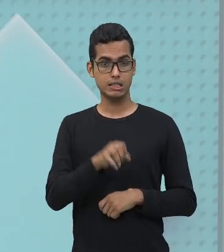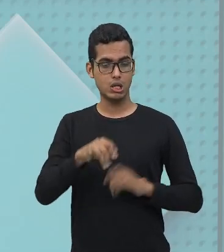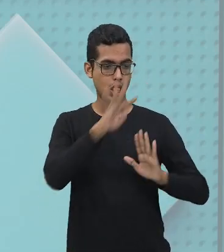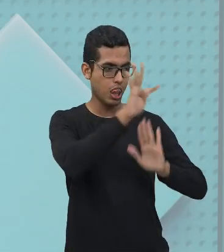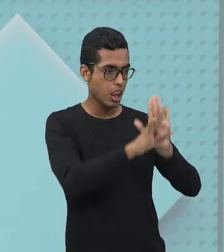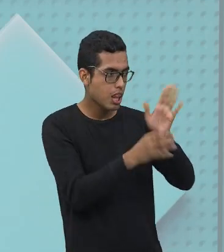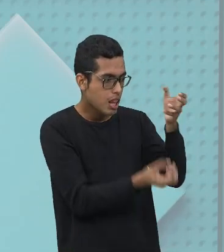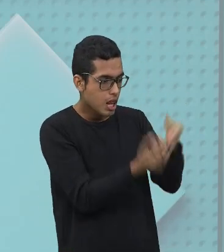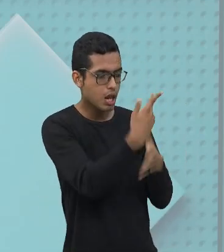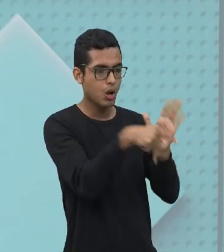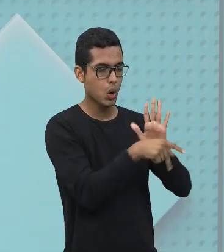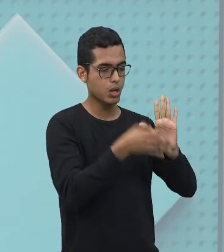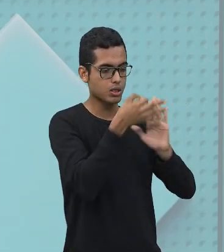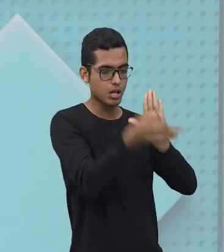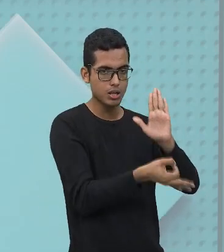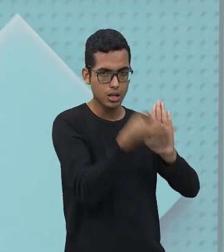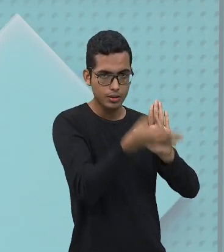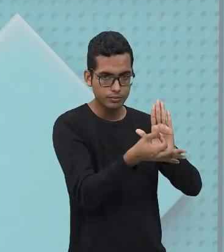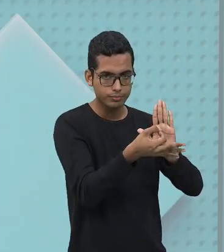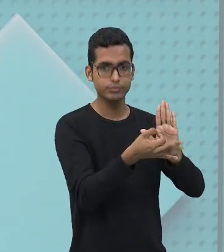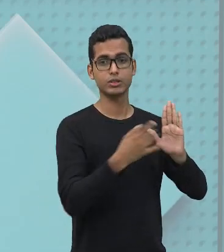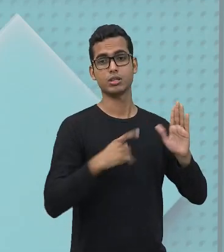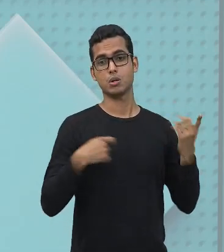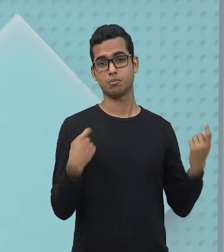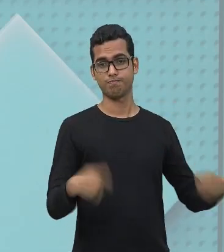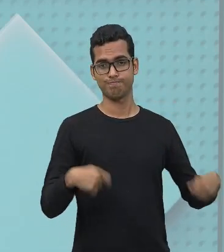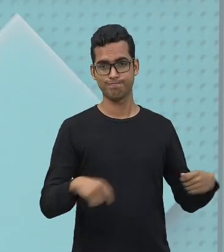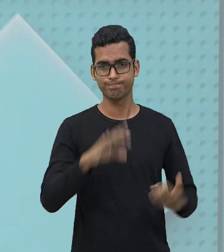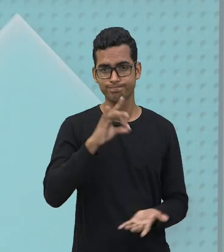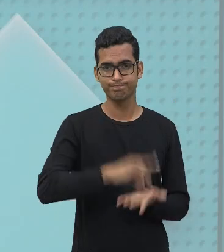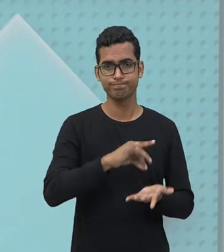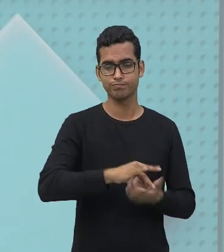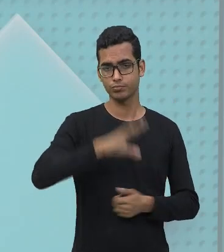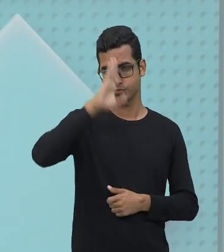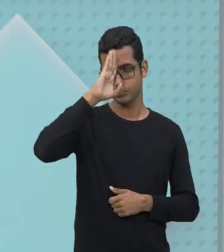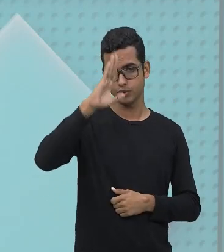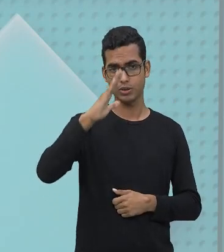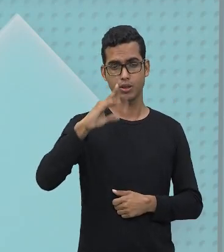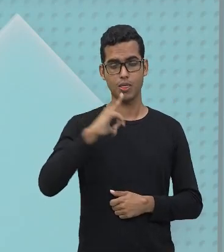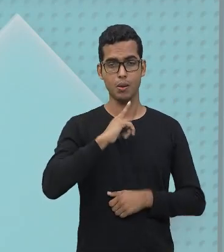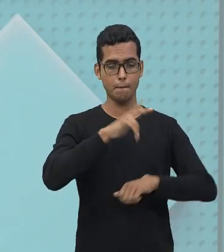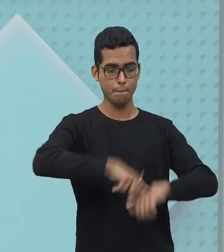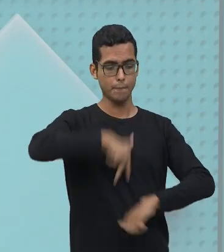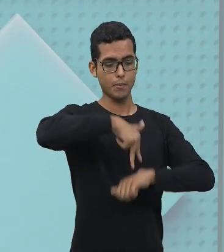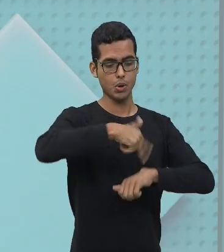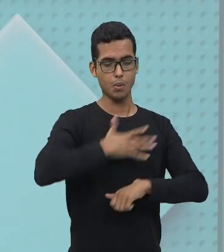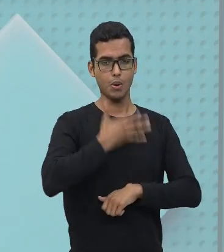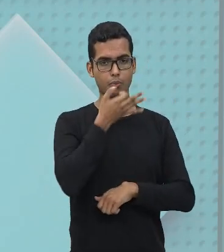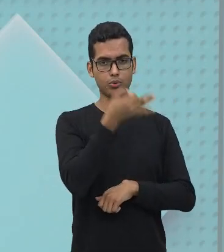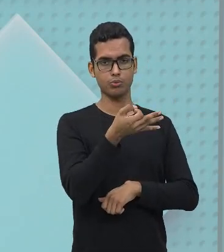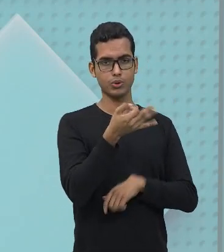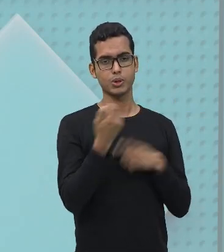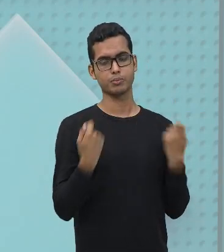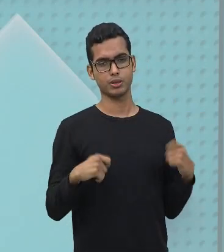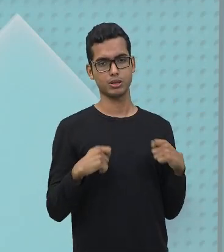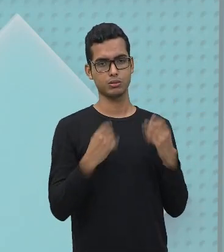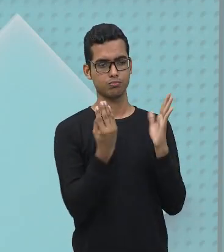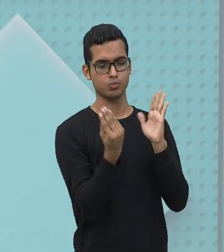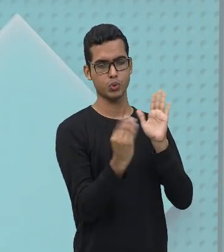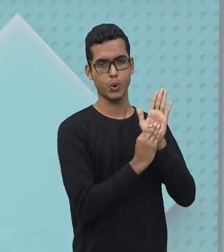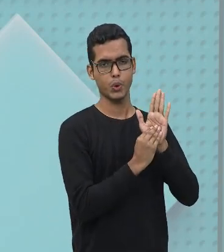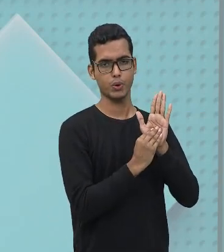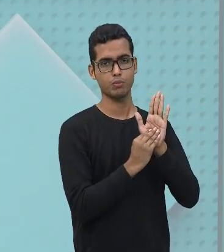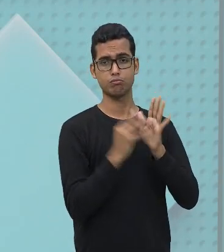é argumentativo, eu preciso ter o meu posicionamento. Eu preciso saber o